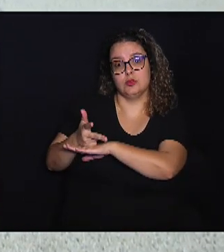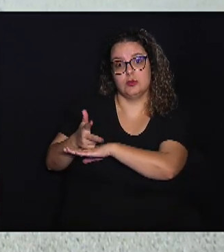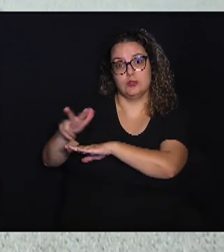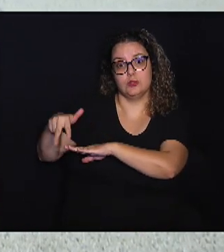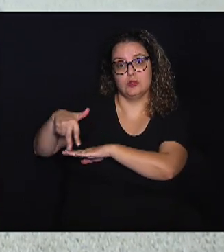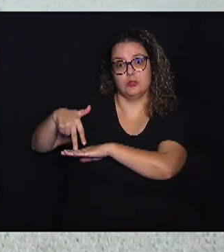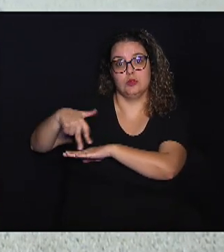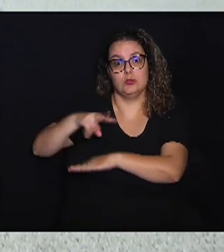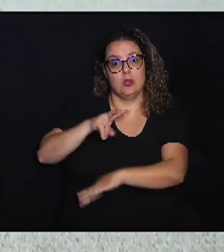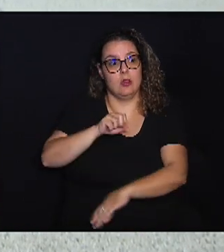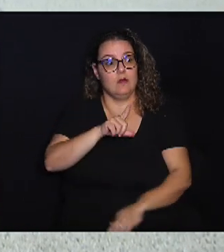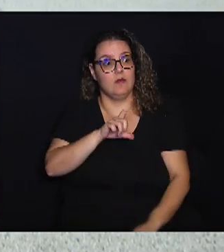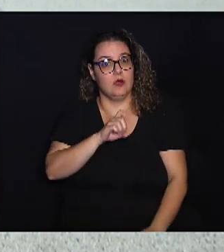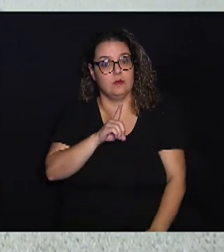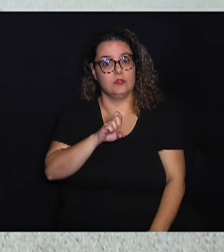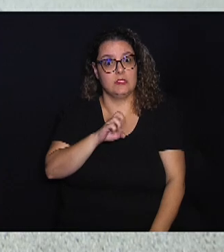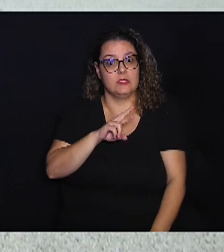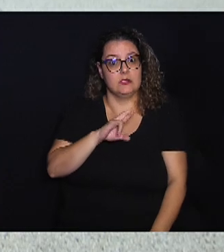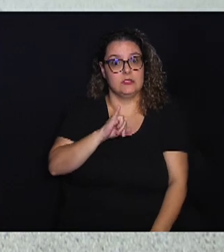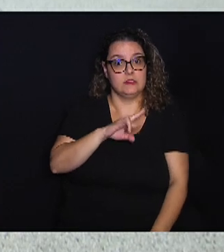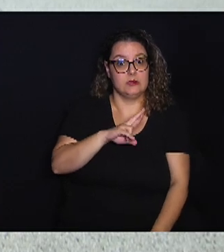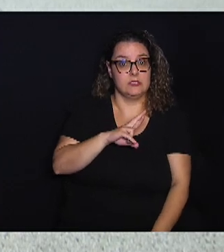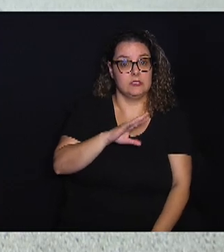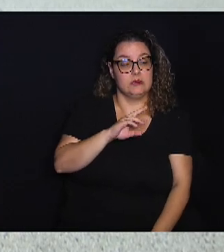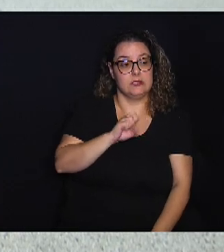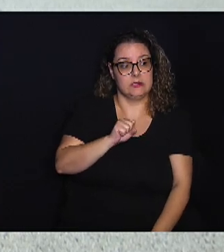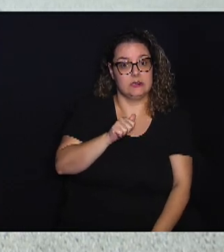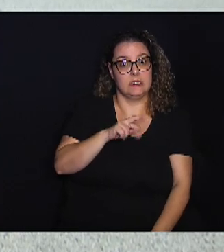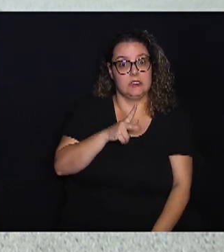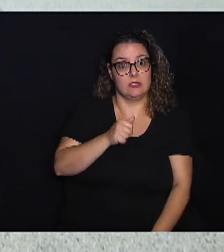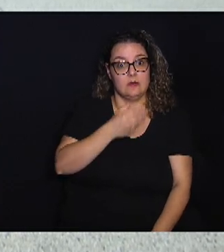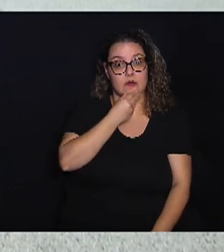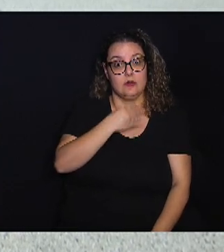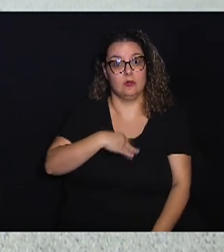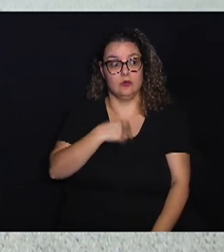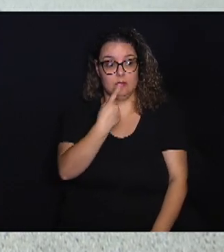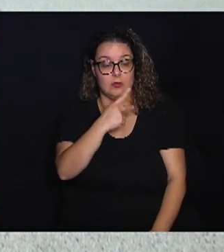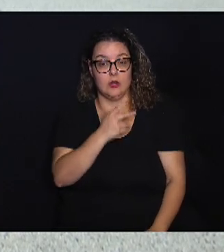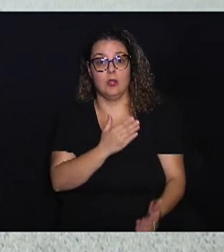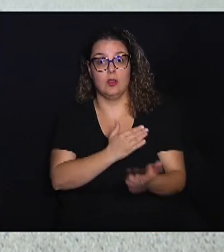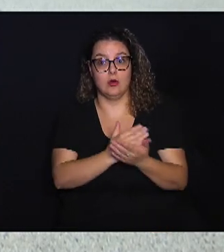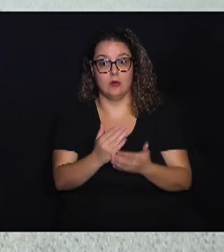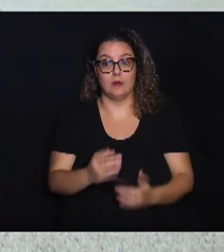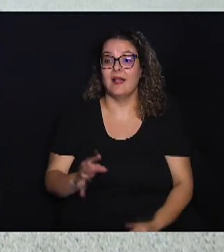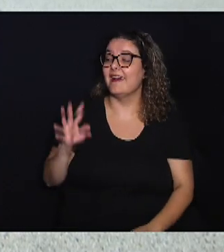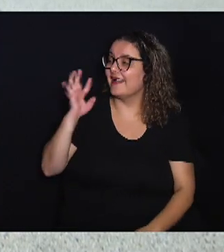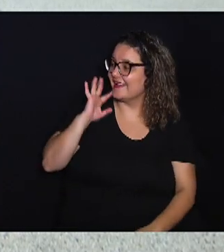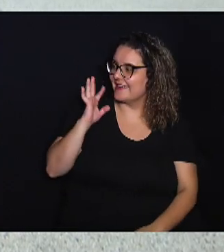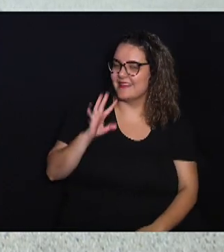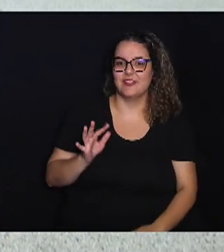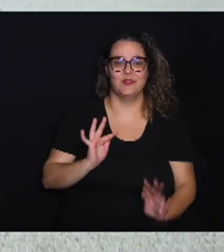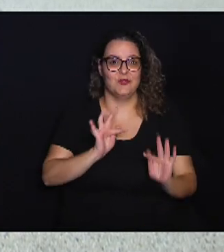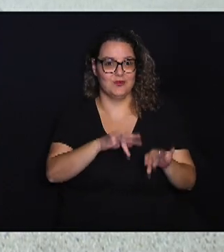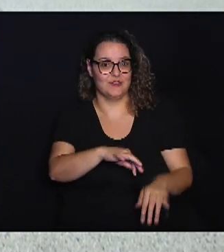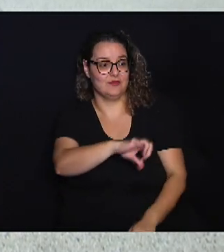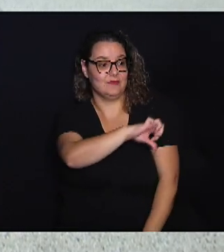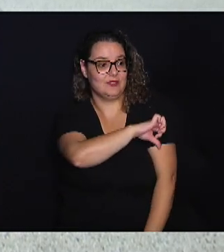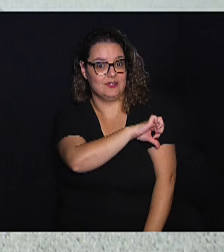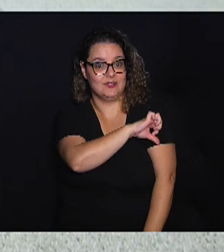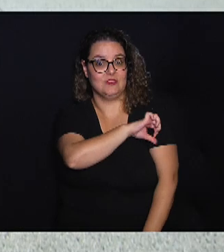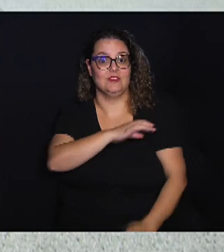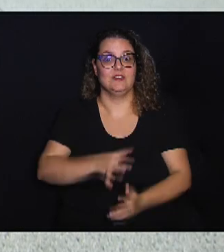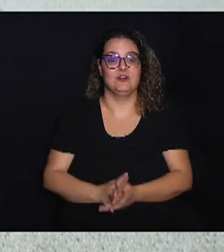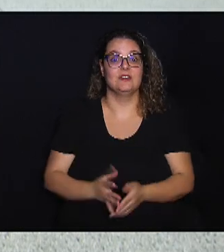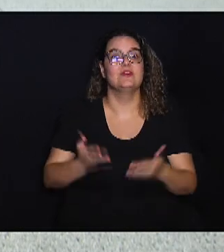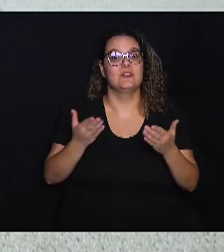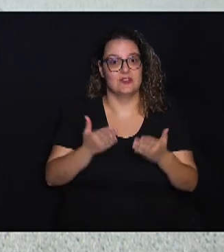cinematográfico Valdecir Saraiva. Boa. Sabe por quê? O filho dele está vivenciando isso. Que bacana. Está no finalzinho do 9º ano e